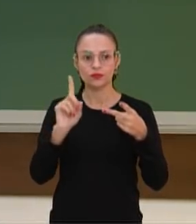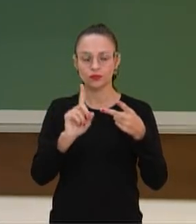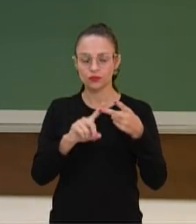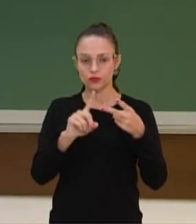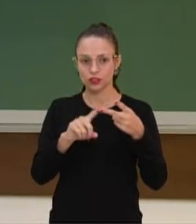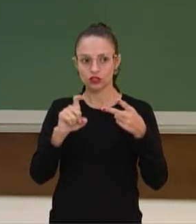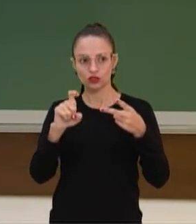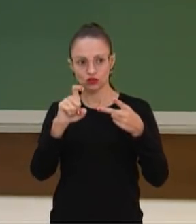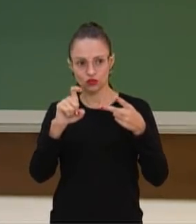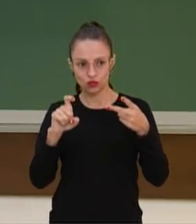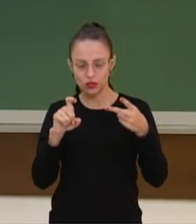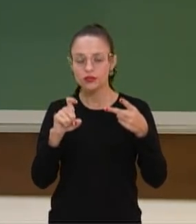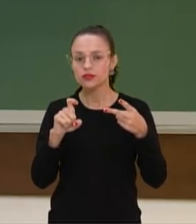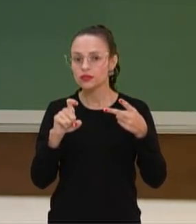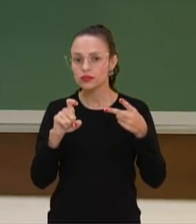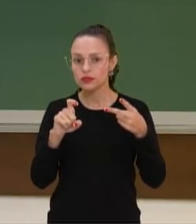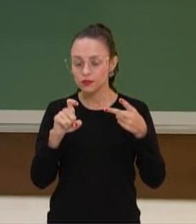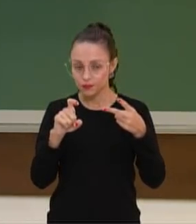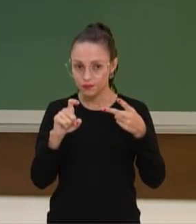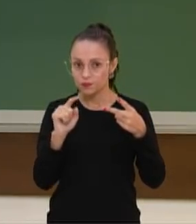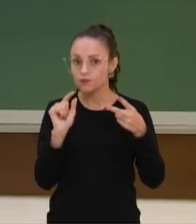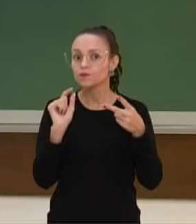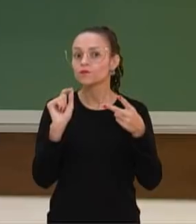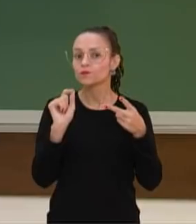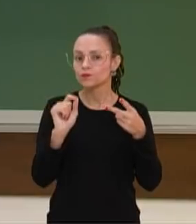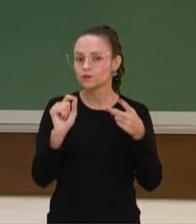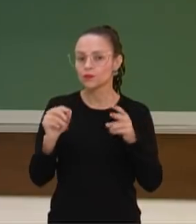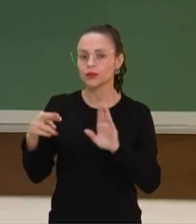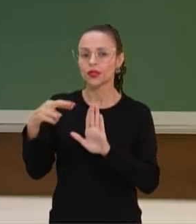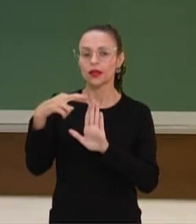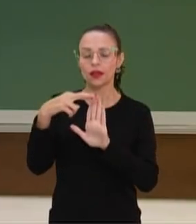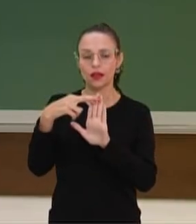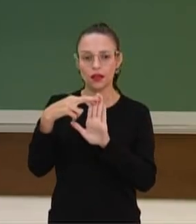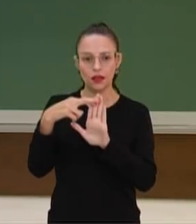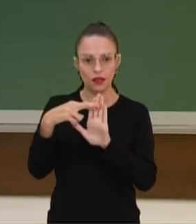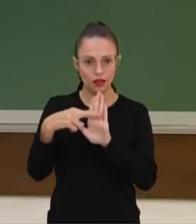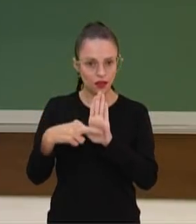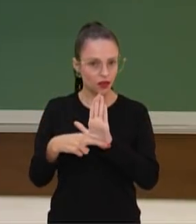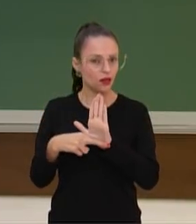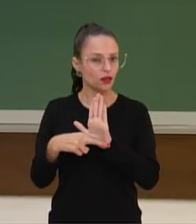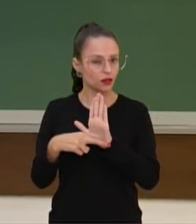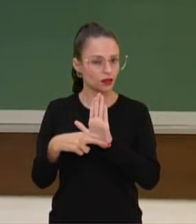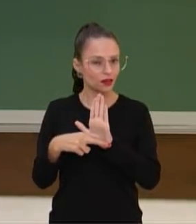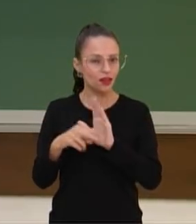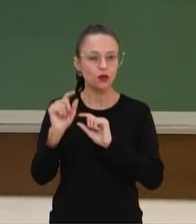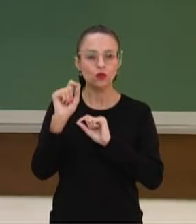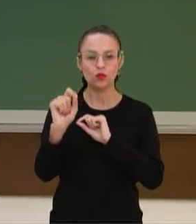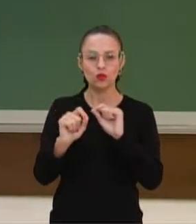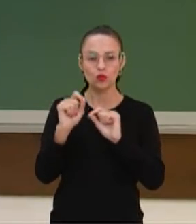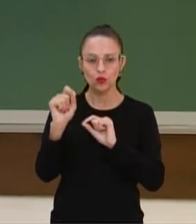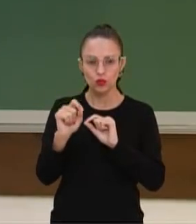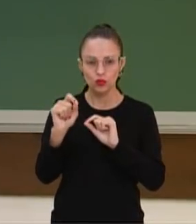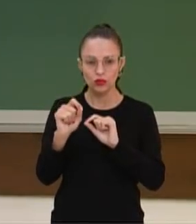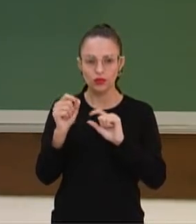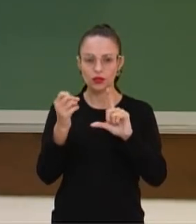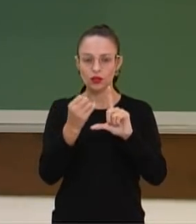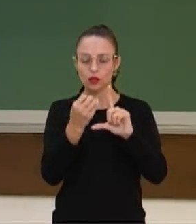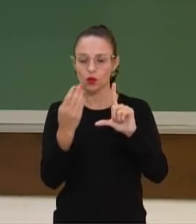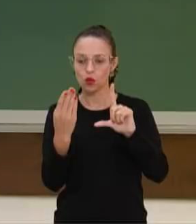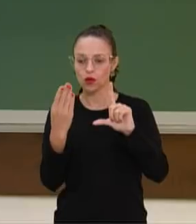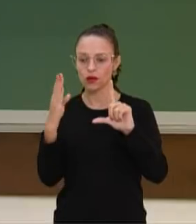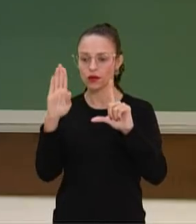no log de 1,8 elevado a 3 na base 1,8, você tem a base do logaritmando,